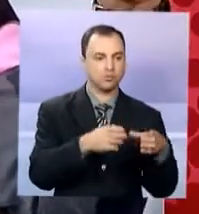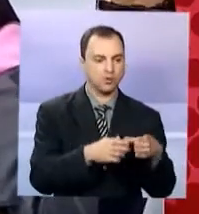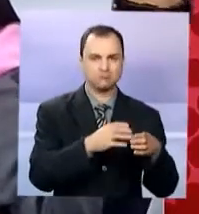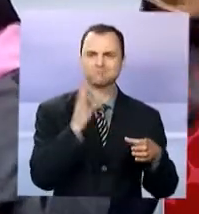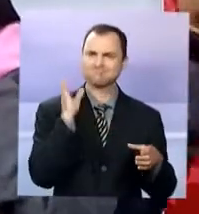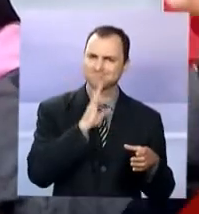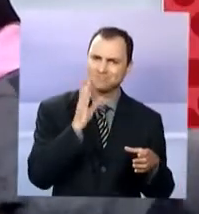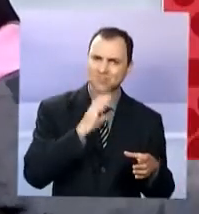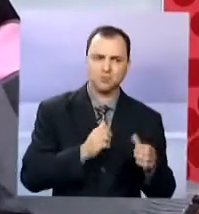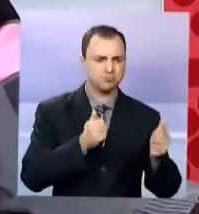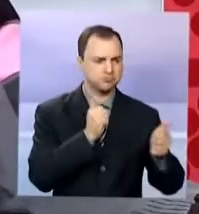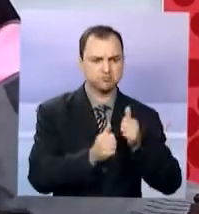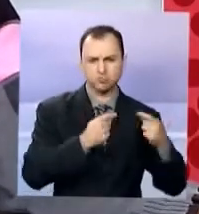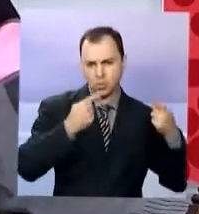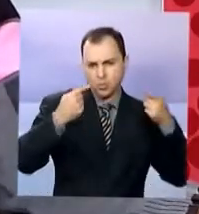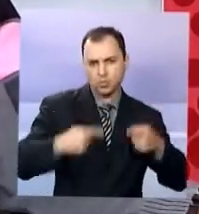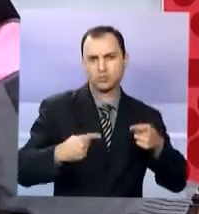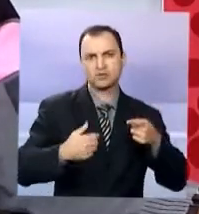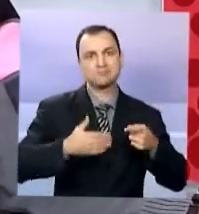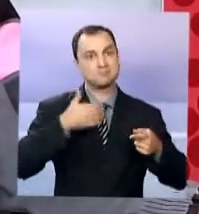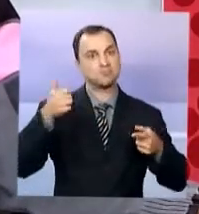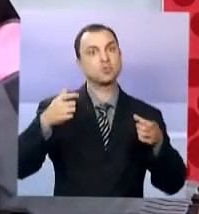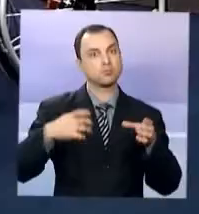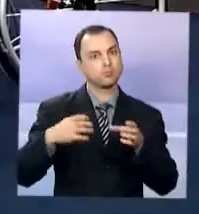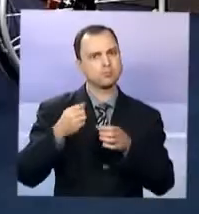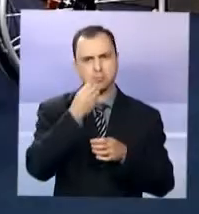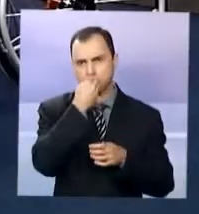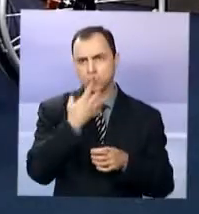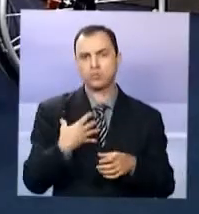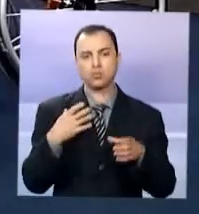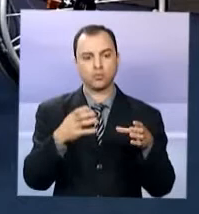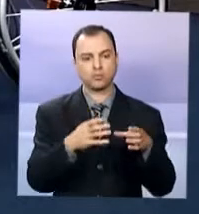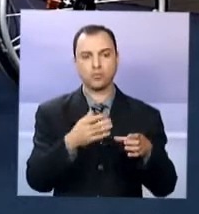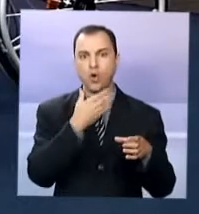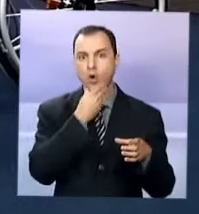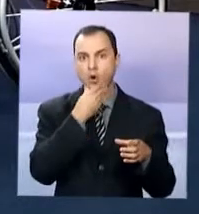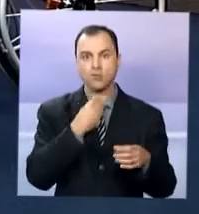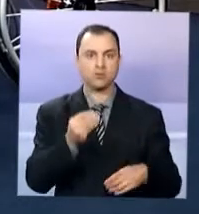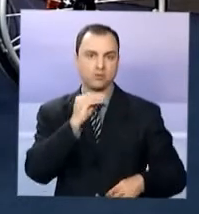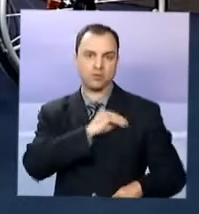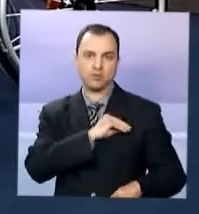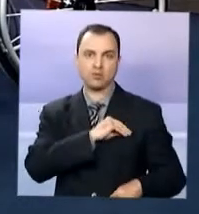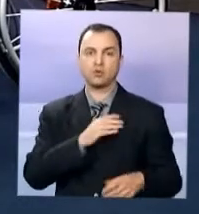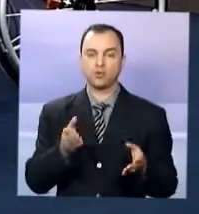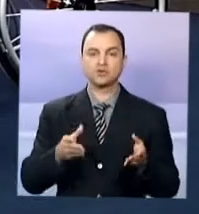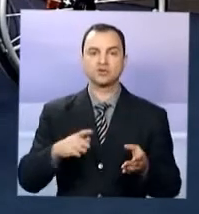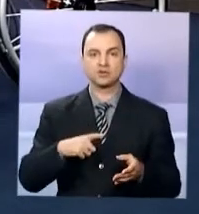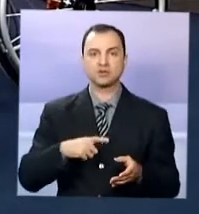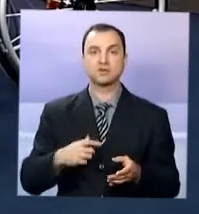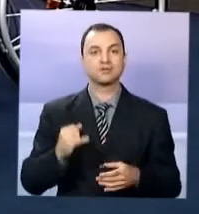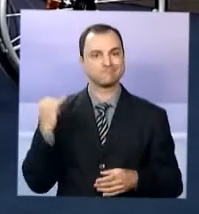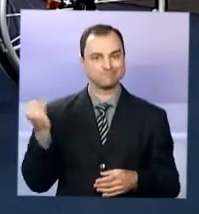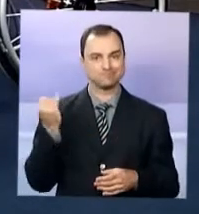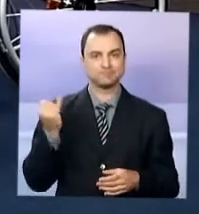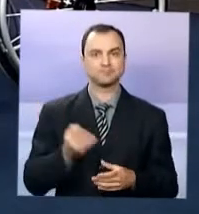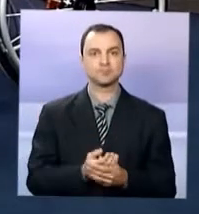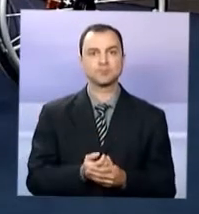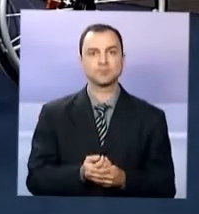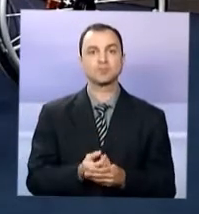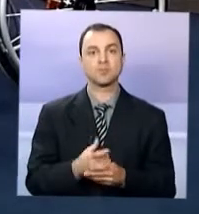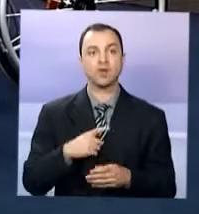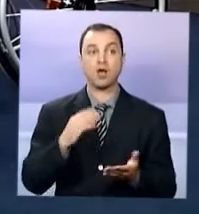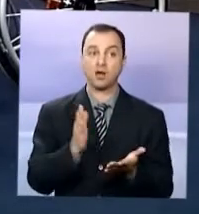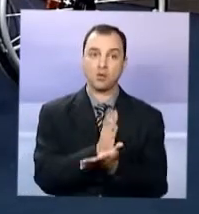lugares nós jogamos contra os melhores equipos os meninos hoje tem essa remuneração que eu falei para vocês que é importante também